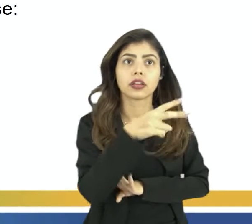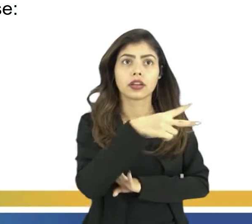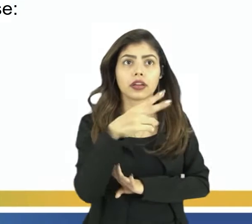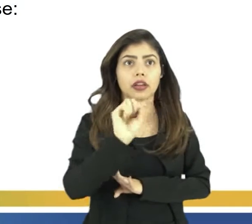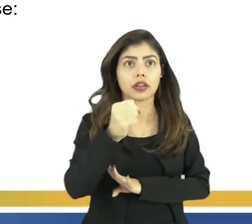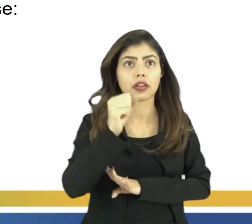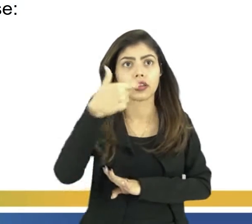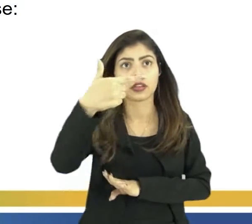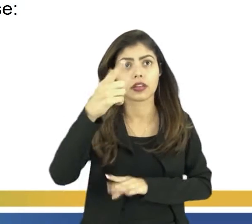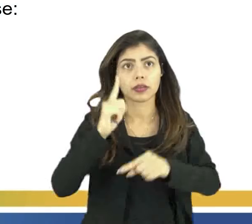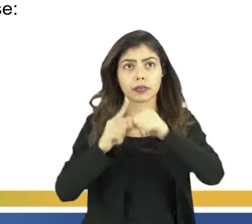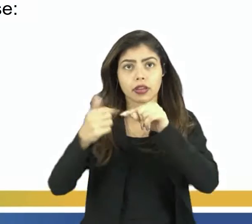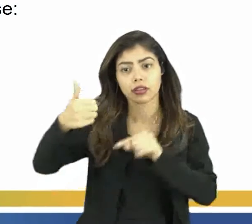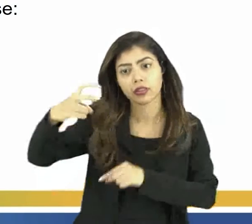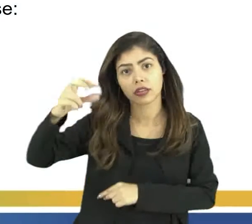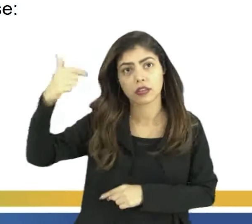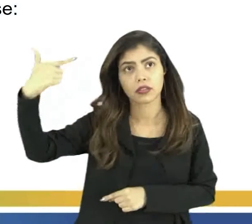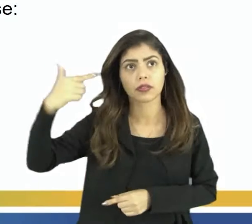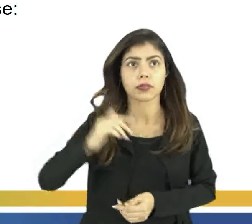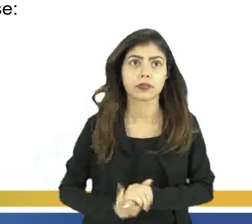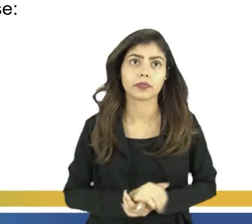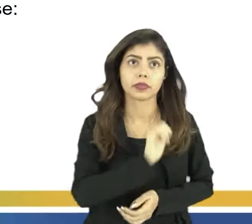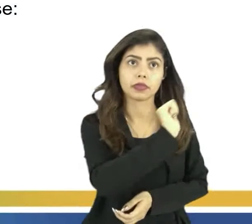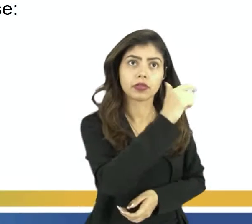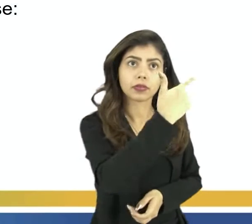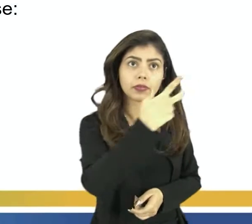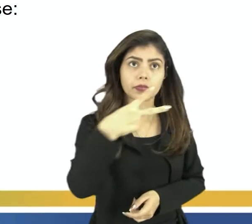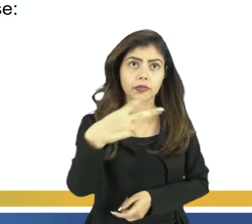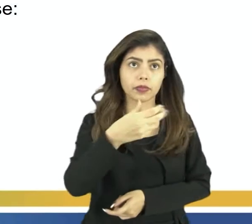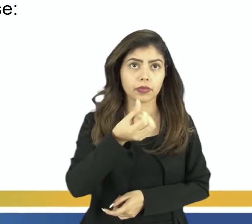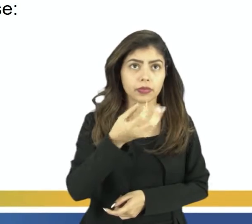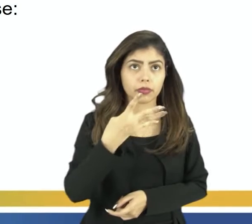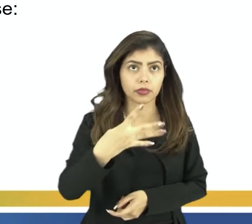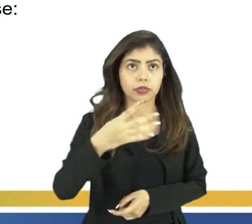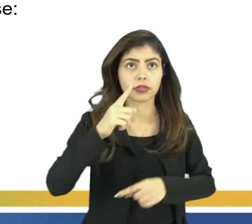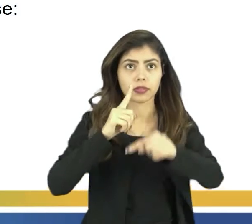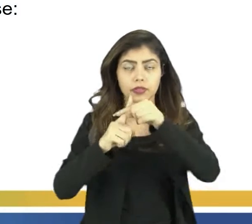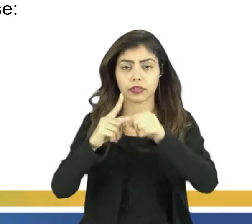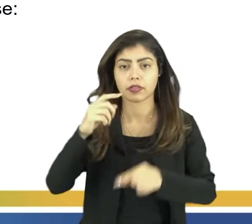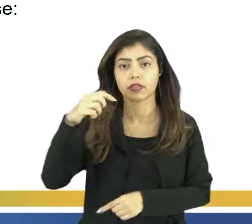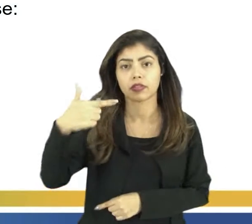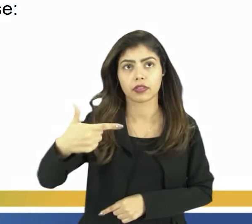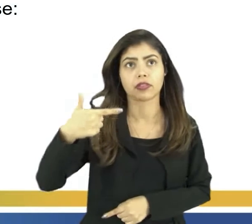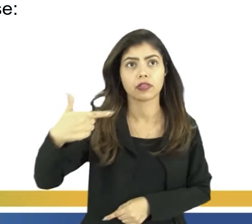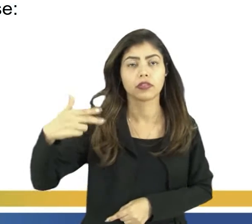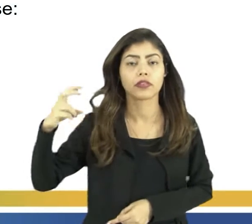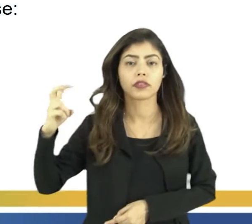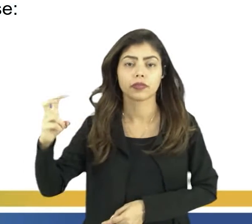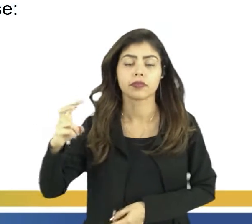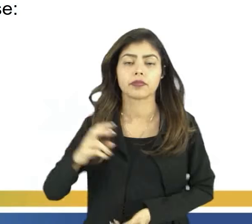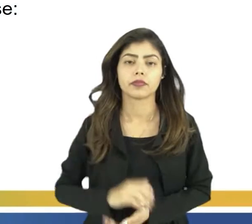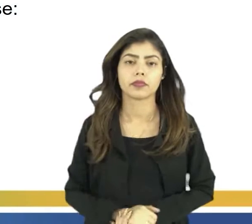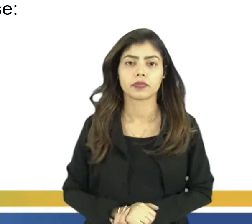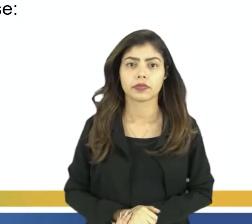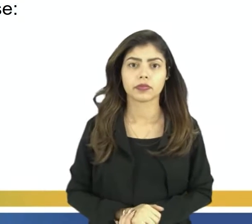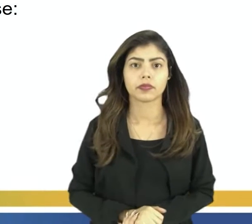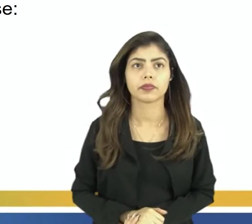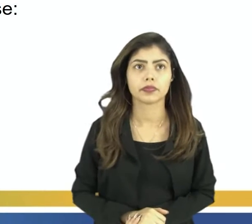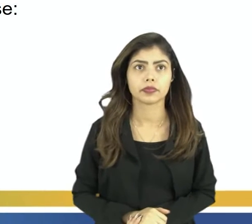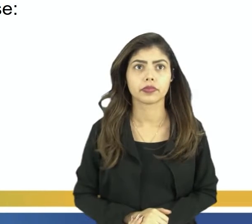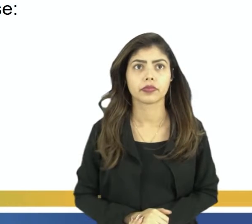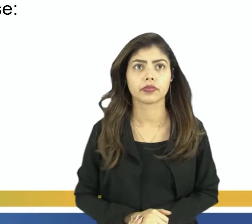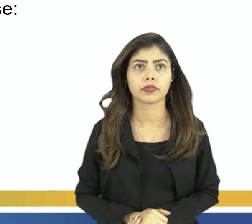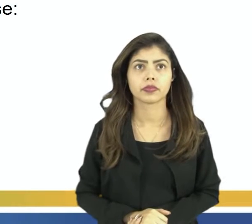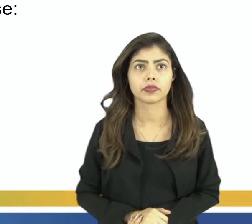8 ao quadrado mais 15 ao quadrado. A ao quadrado é igual a 64 mais, temos 15 ao